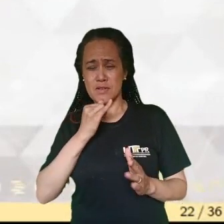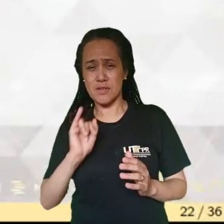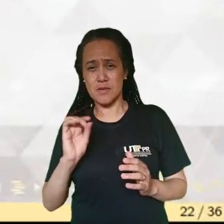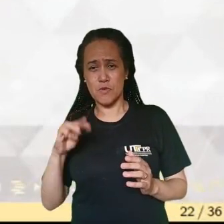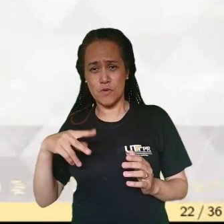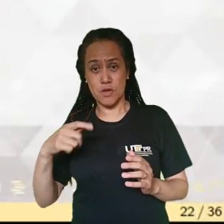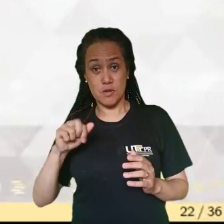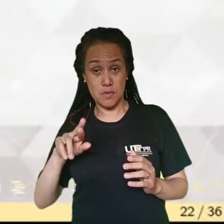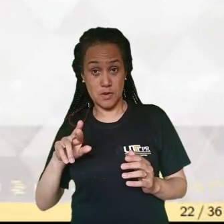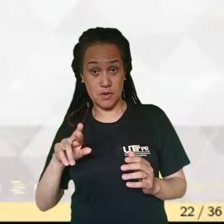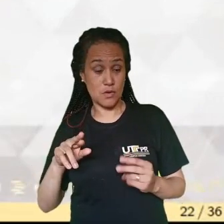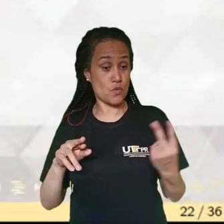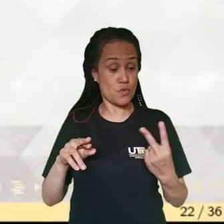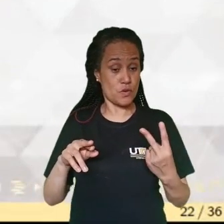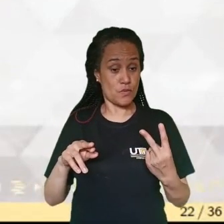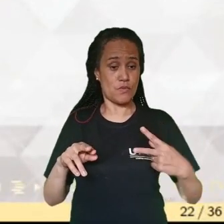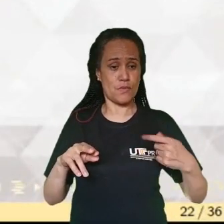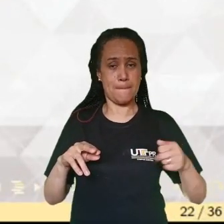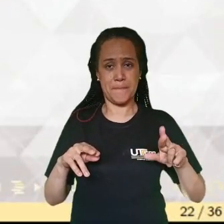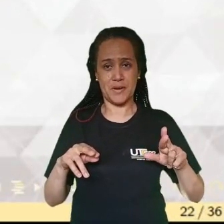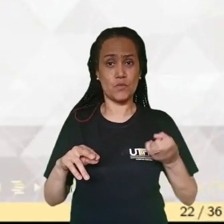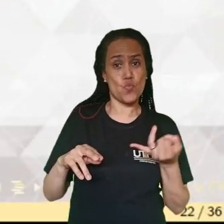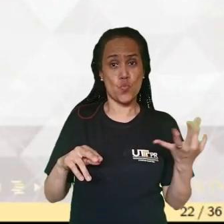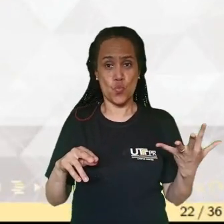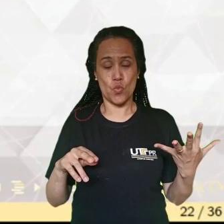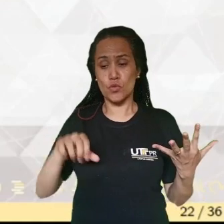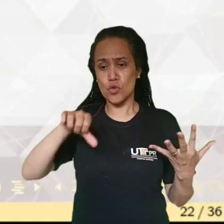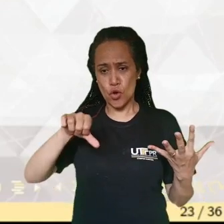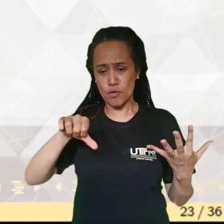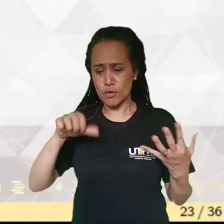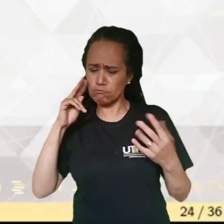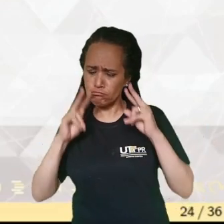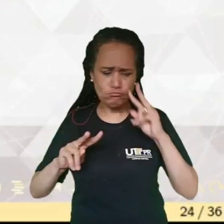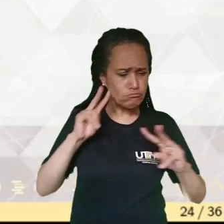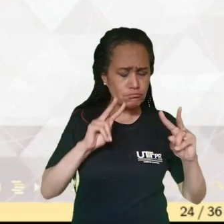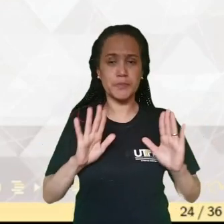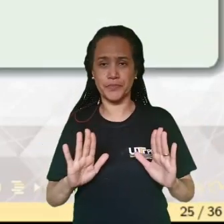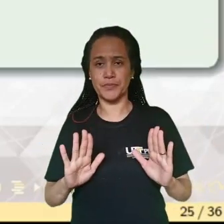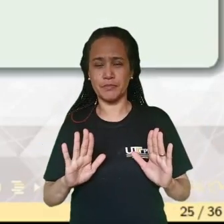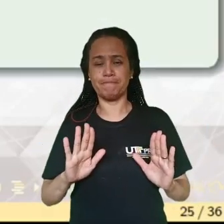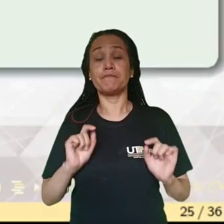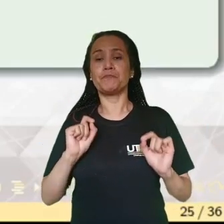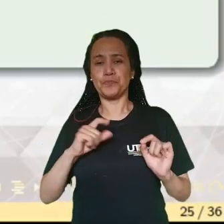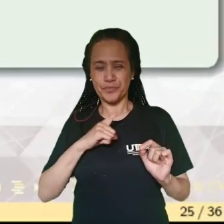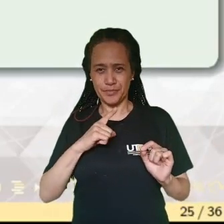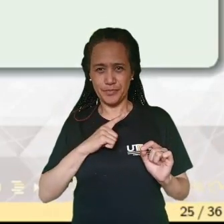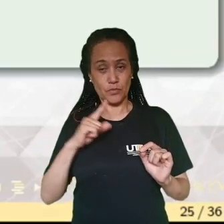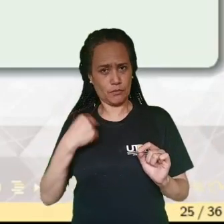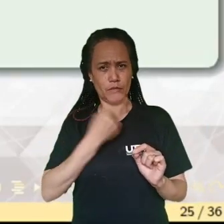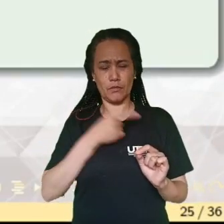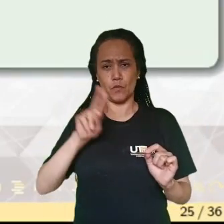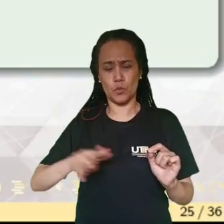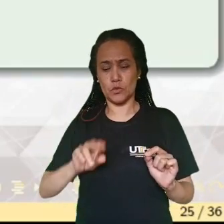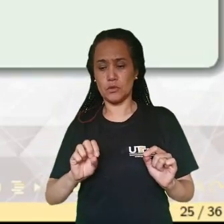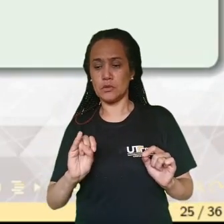ou utilizaria o segundo caso, par, para uma quantidade de 9 observações. Então, obviamente, nesse caso, vamos